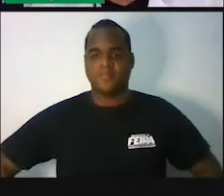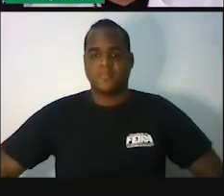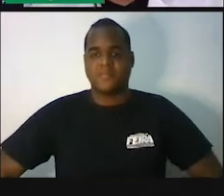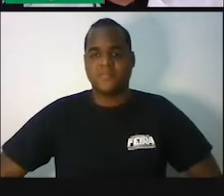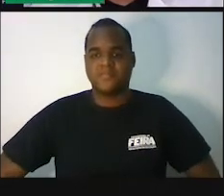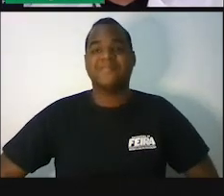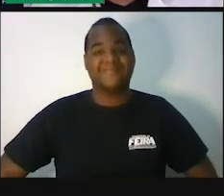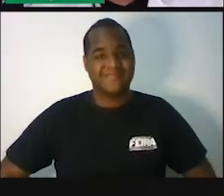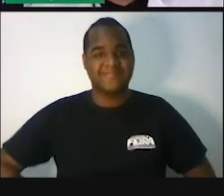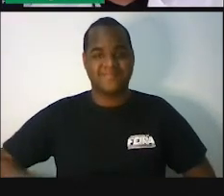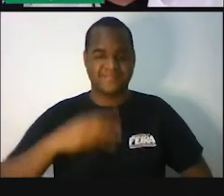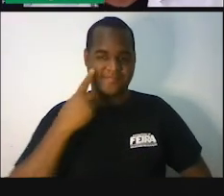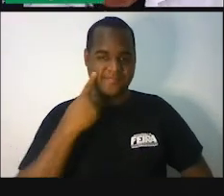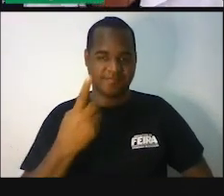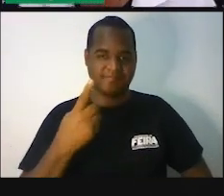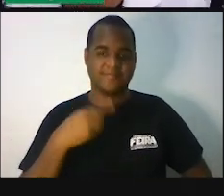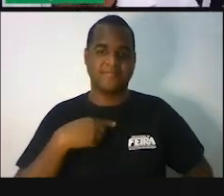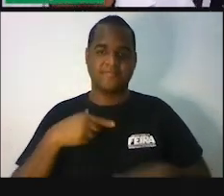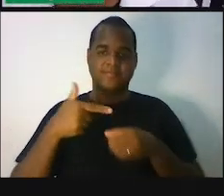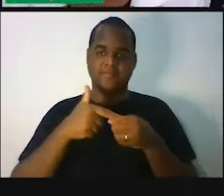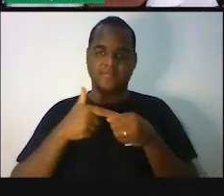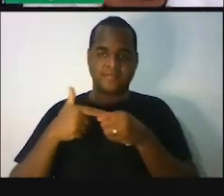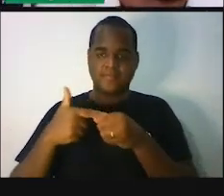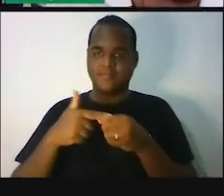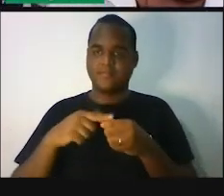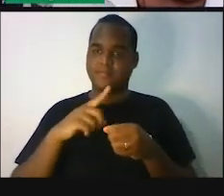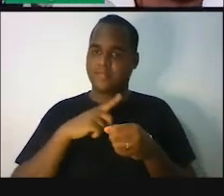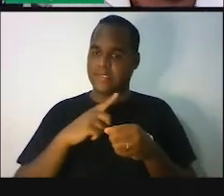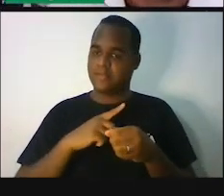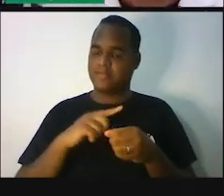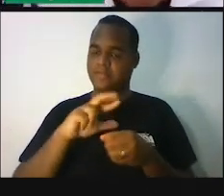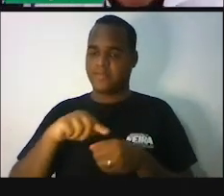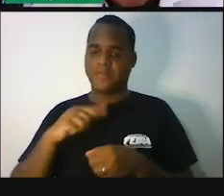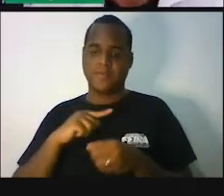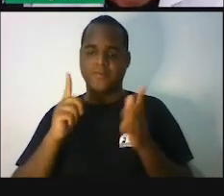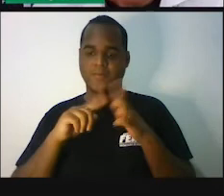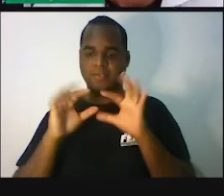Olha só aqui a situação do combustível.